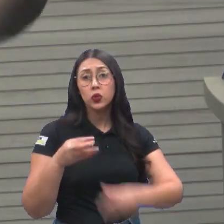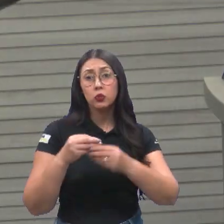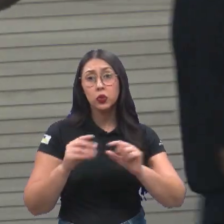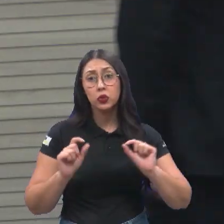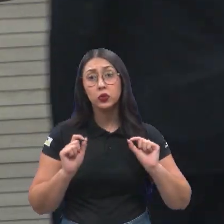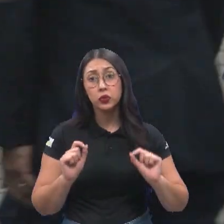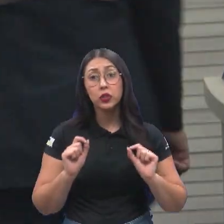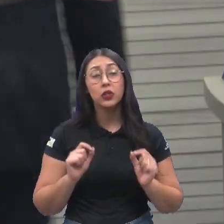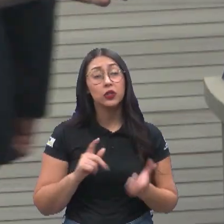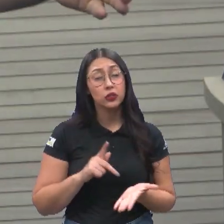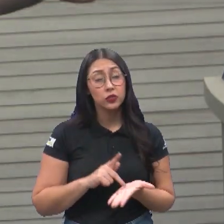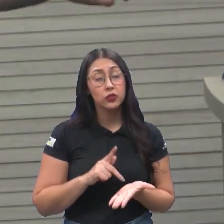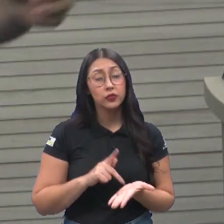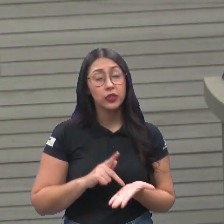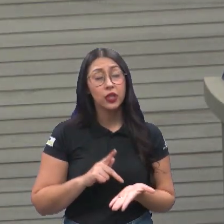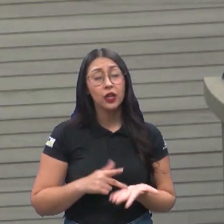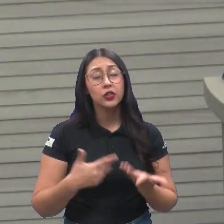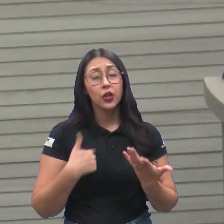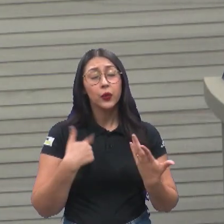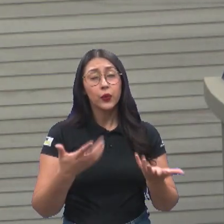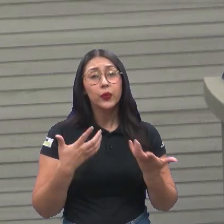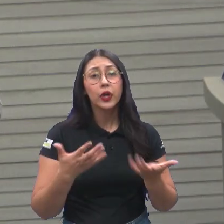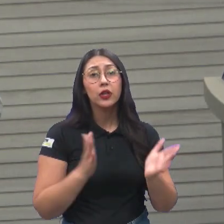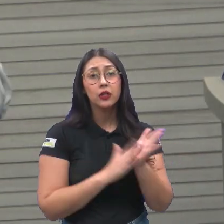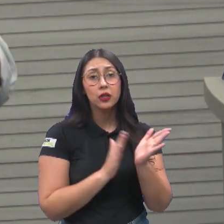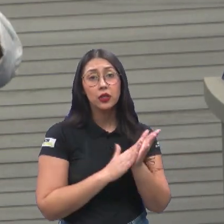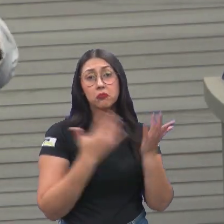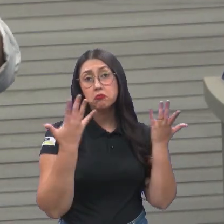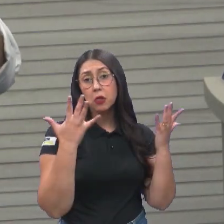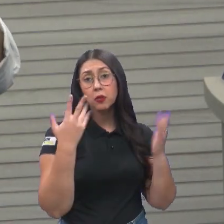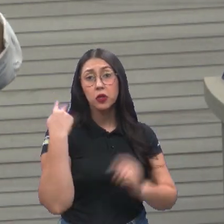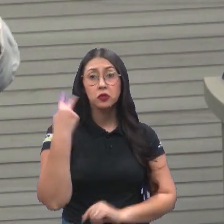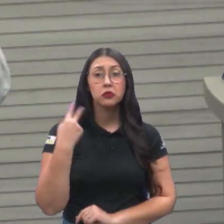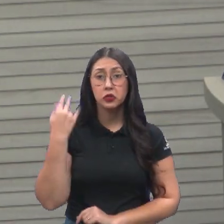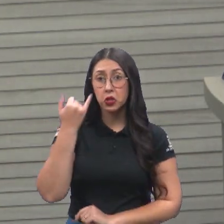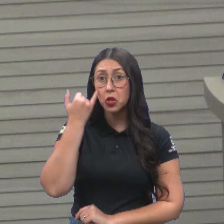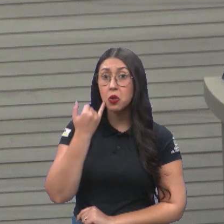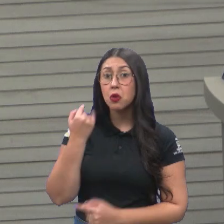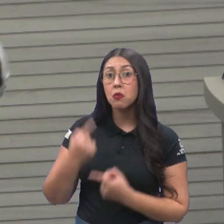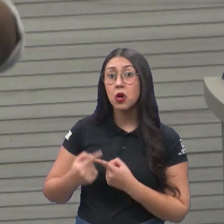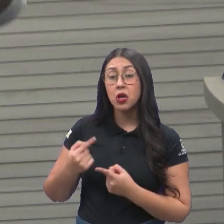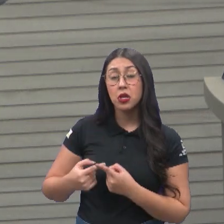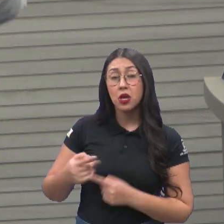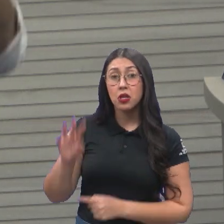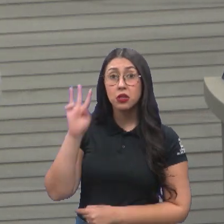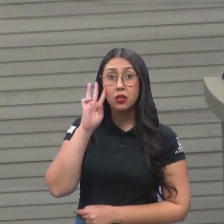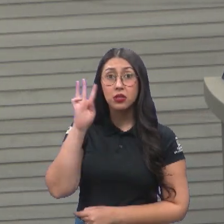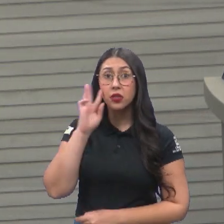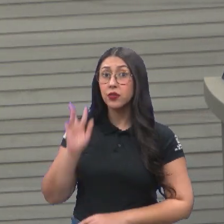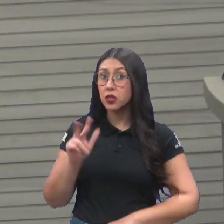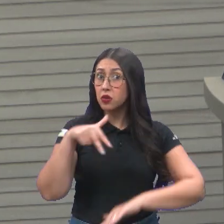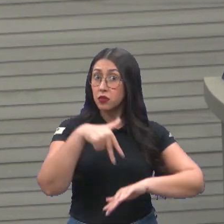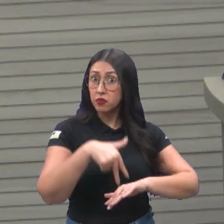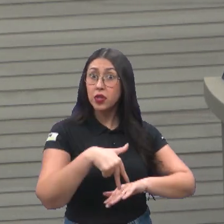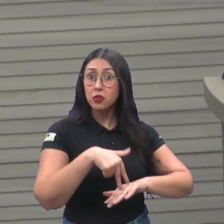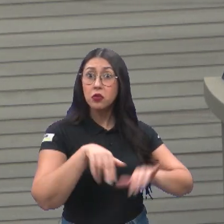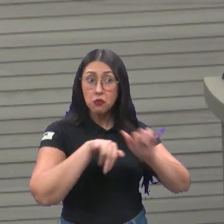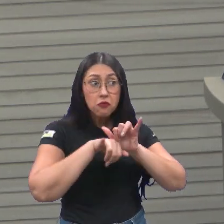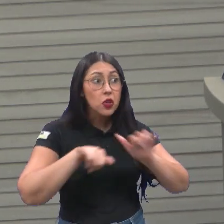realmente, primeiro parabenizar o nosso líder de governo, Zé Luiz, que terça-feira falou nesse mesmo microfone que iríamos enfileirados lá